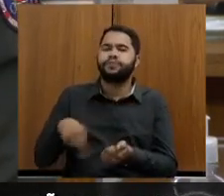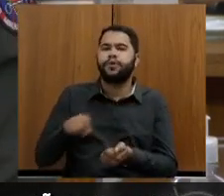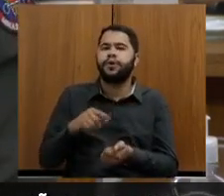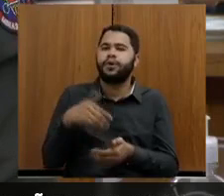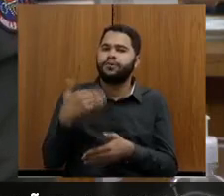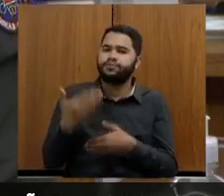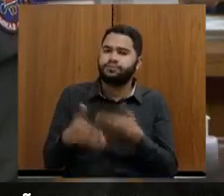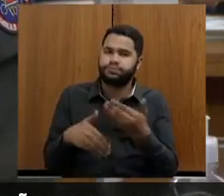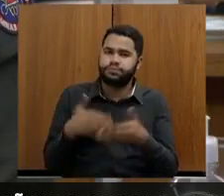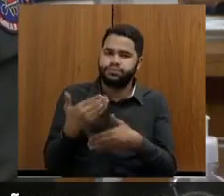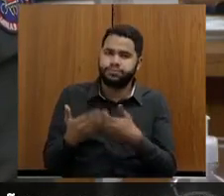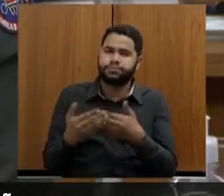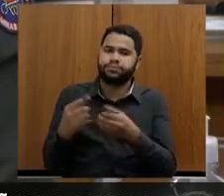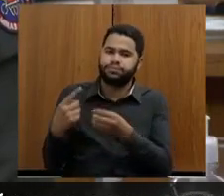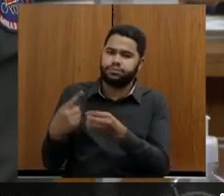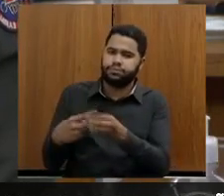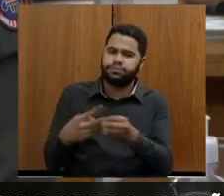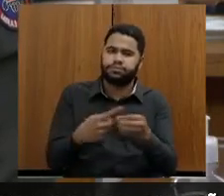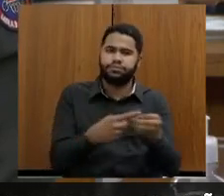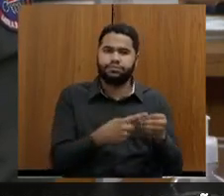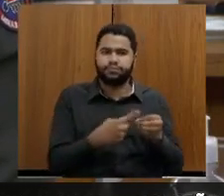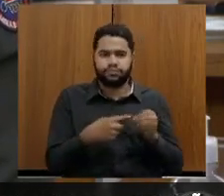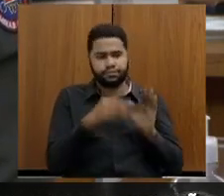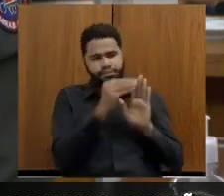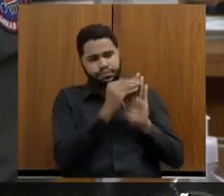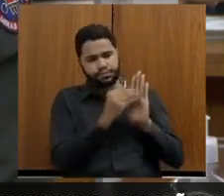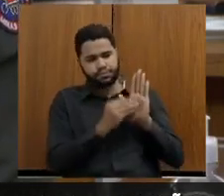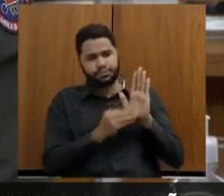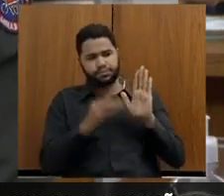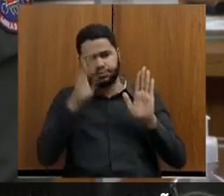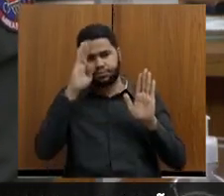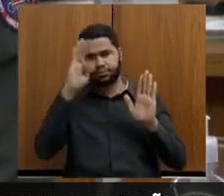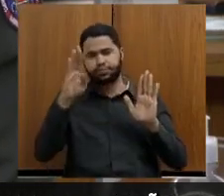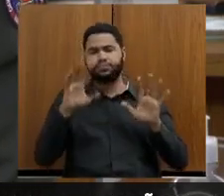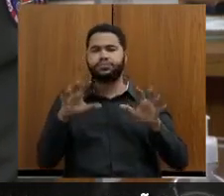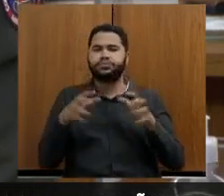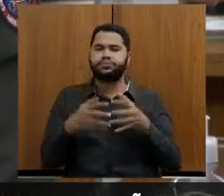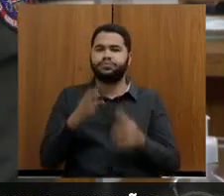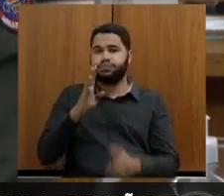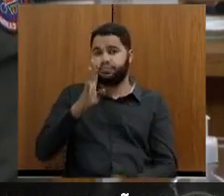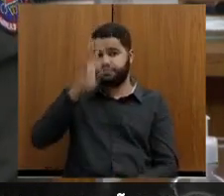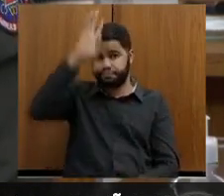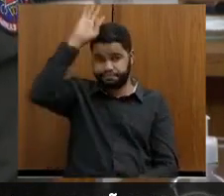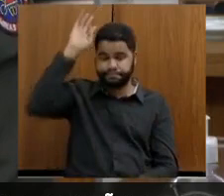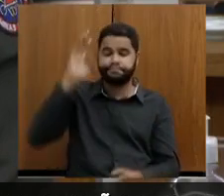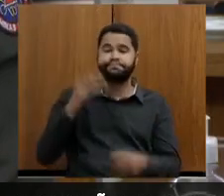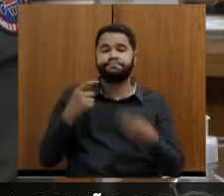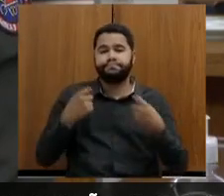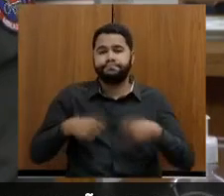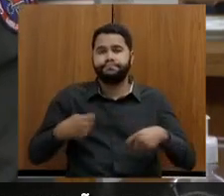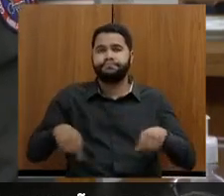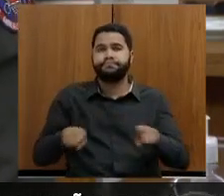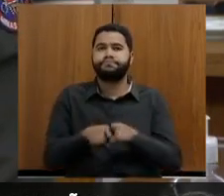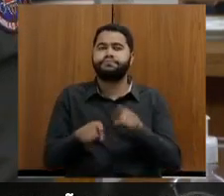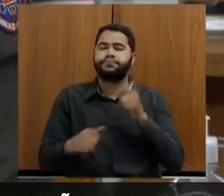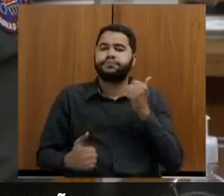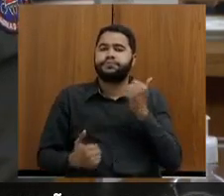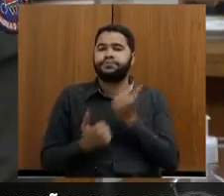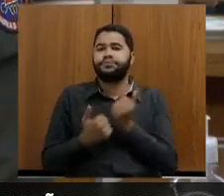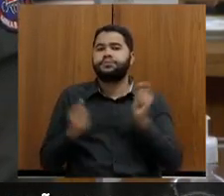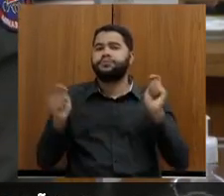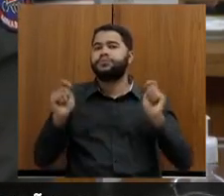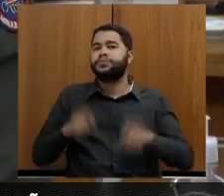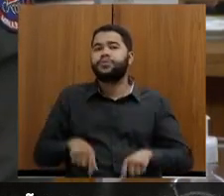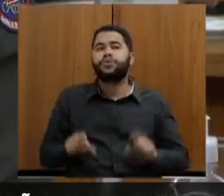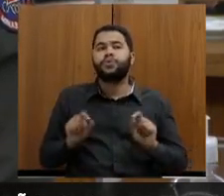possa avançar nesses municípios que a gente coloca aqui como prioridade do Corpo de Bombeiros e vamos precisar também do apoio para